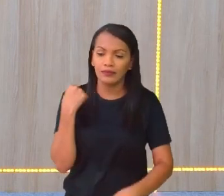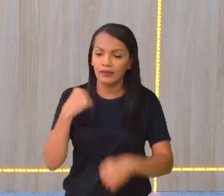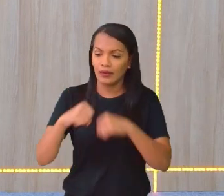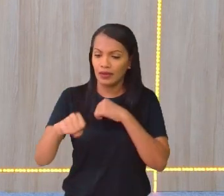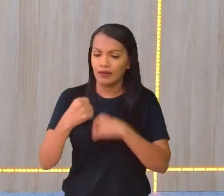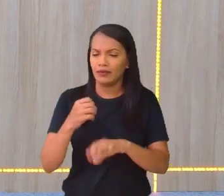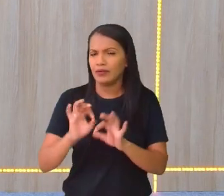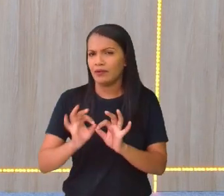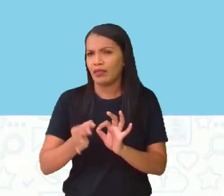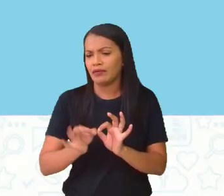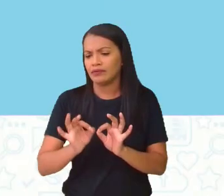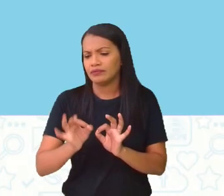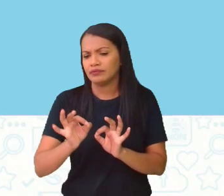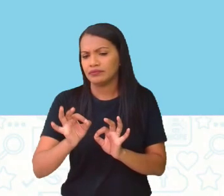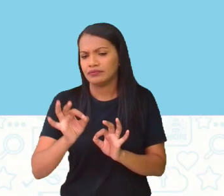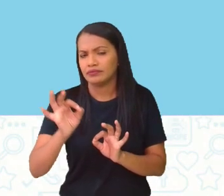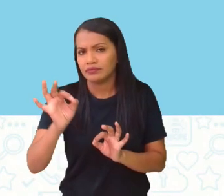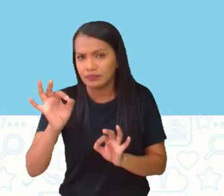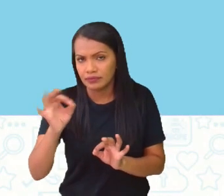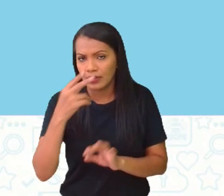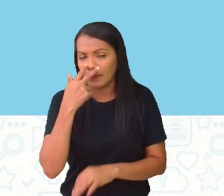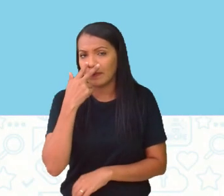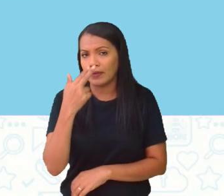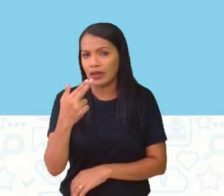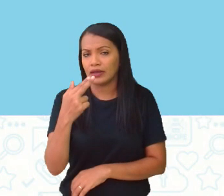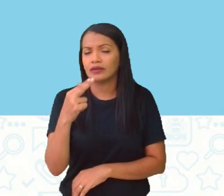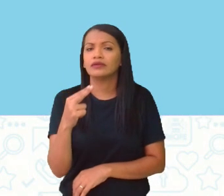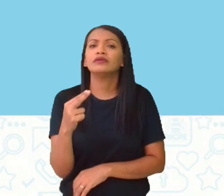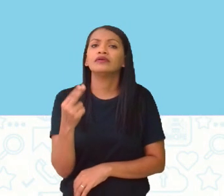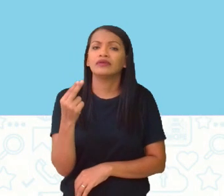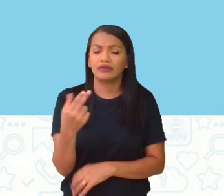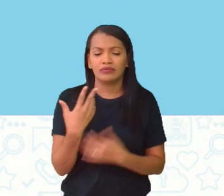longos. Tem debates que parecem ser bastante